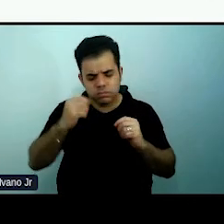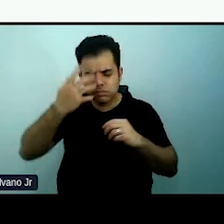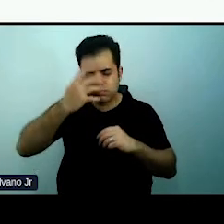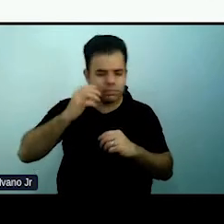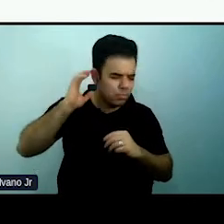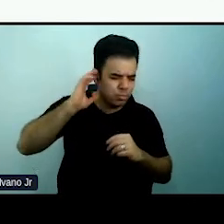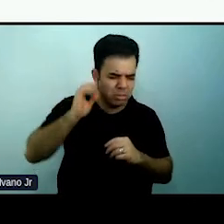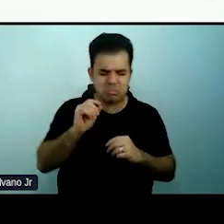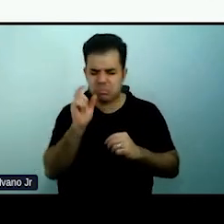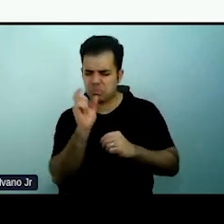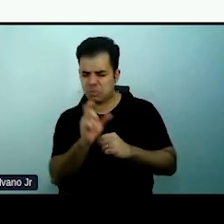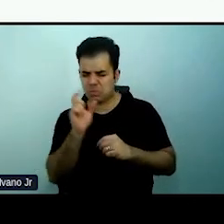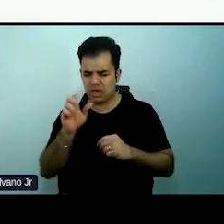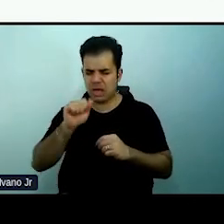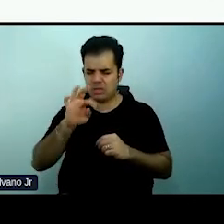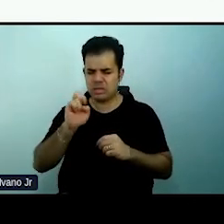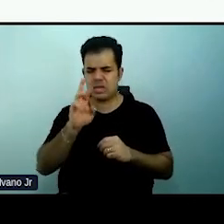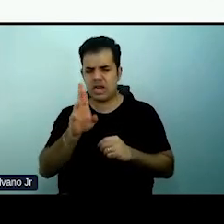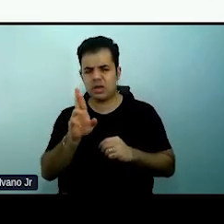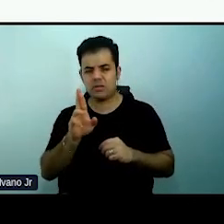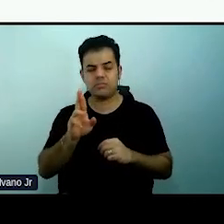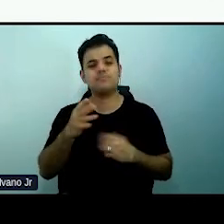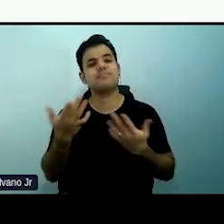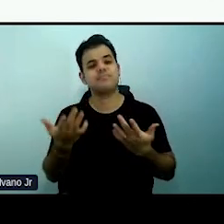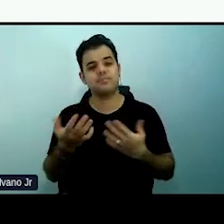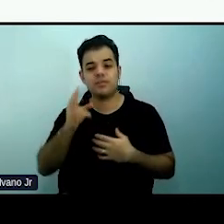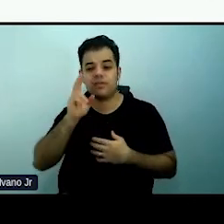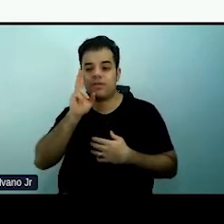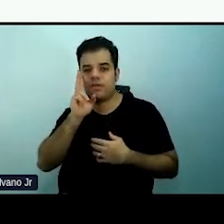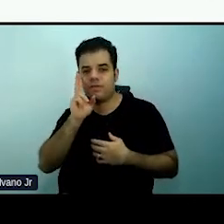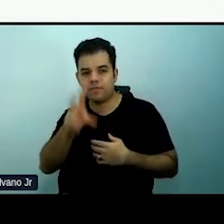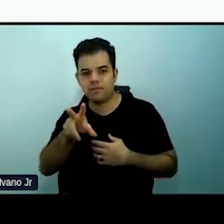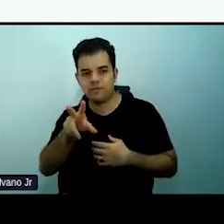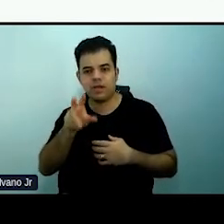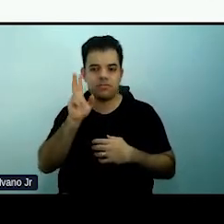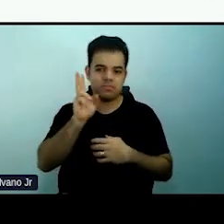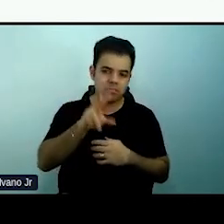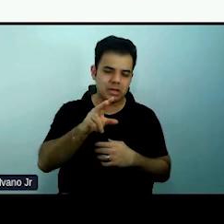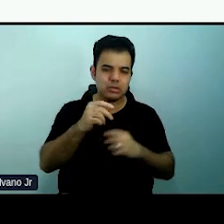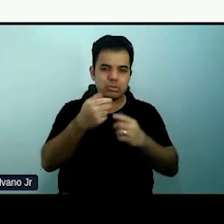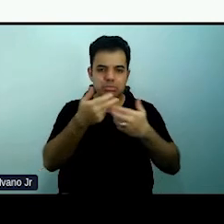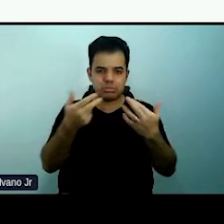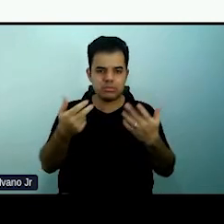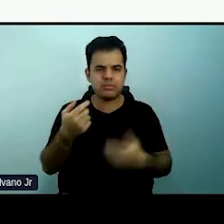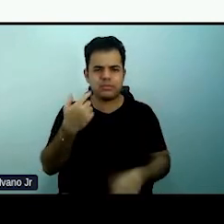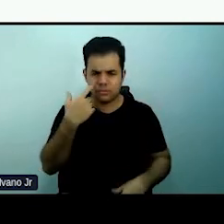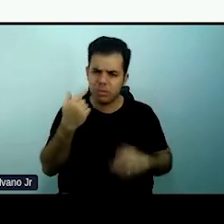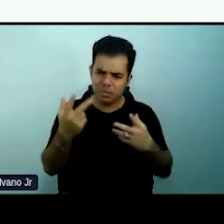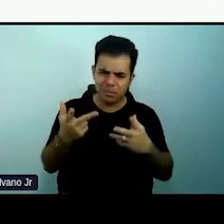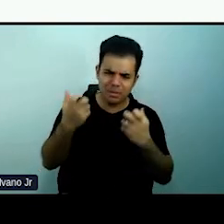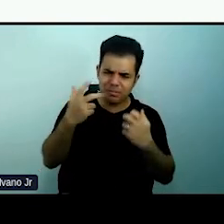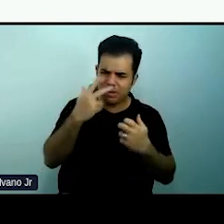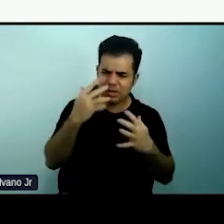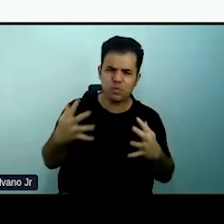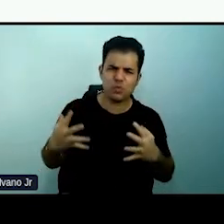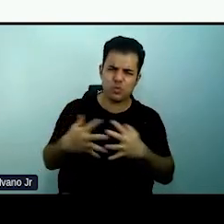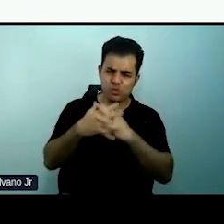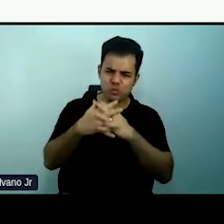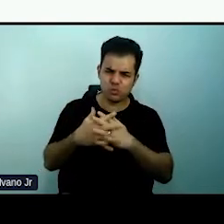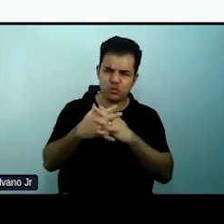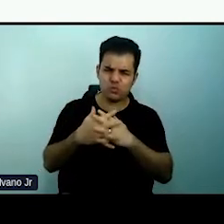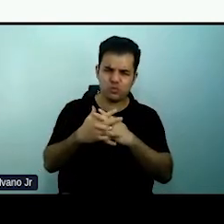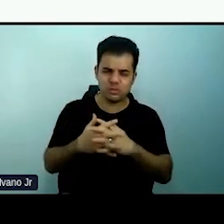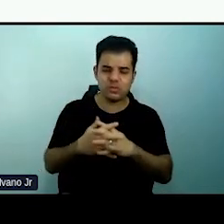significa esses botões alterar da tela. Ver parcelas botão. Então, como vocês puderam perceber no vídeo, né,